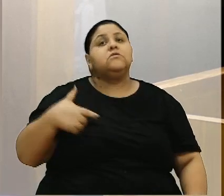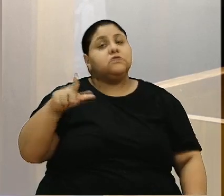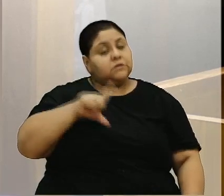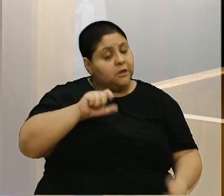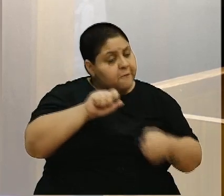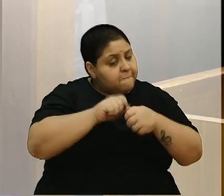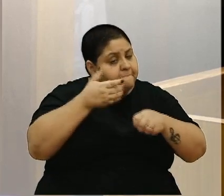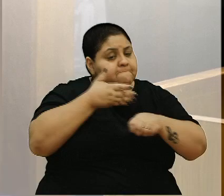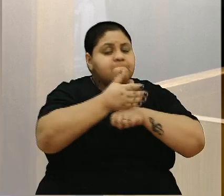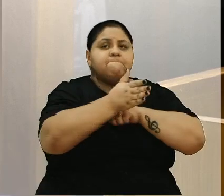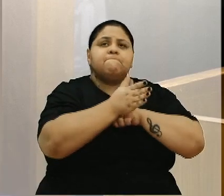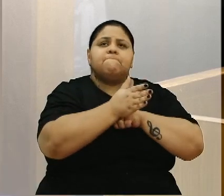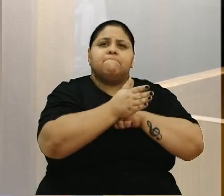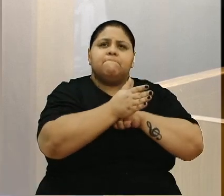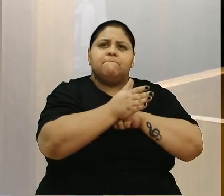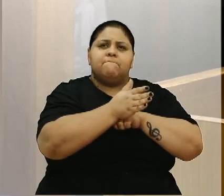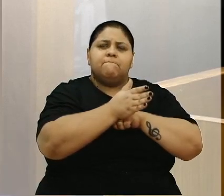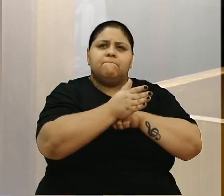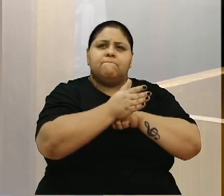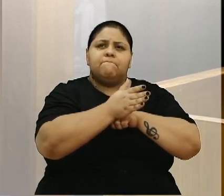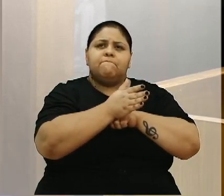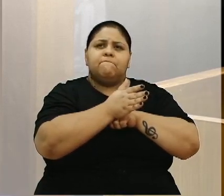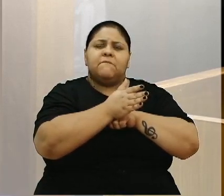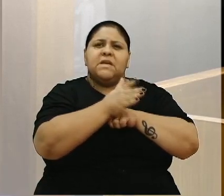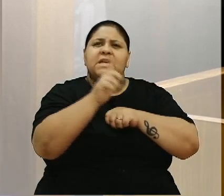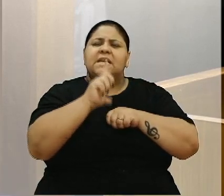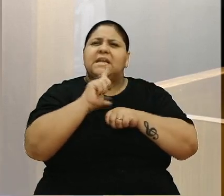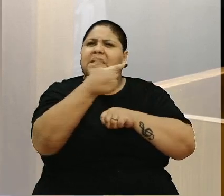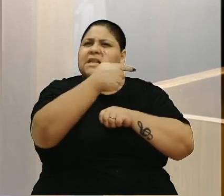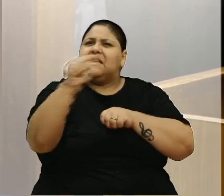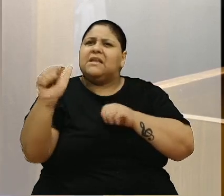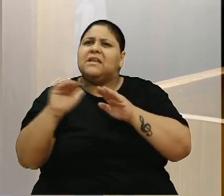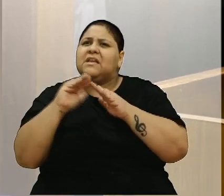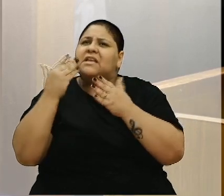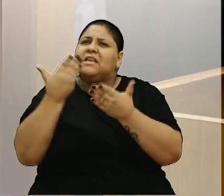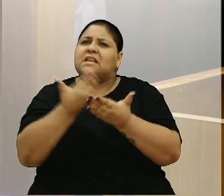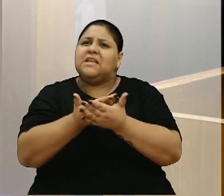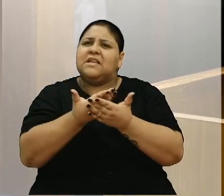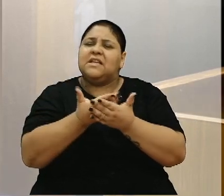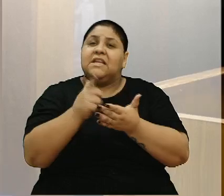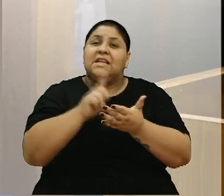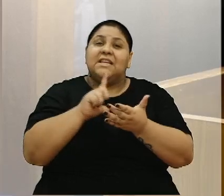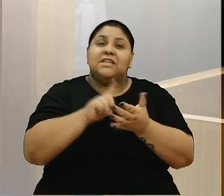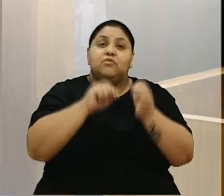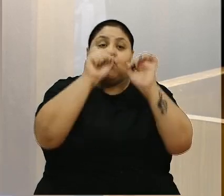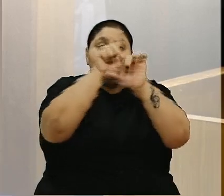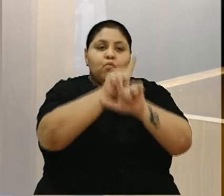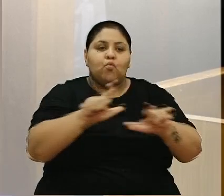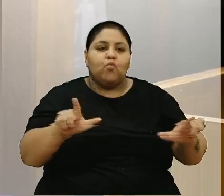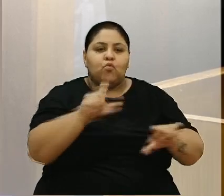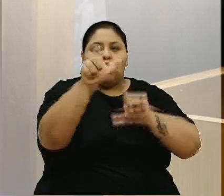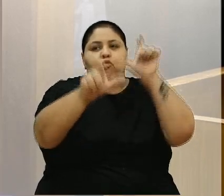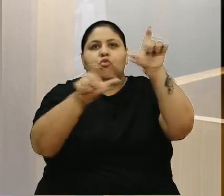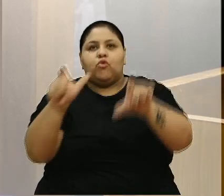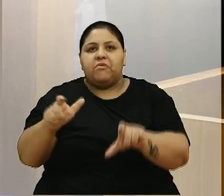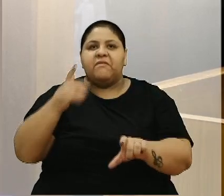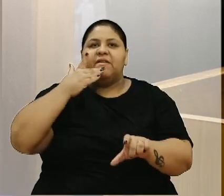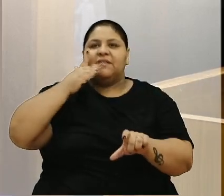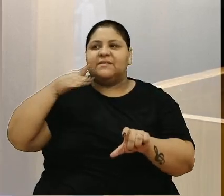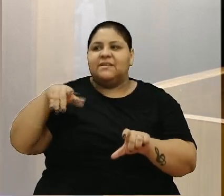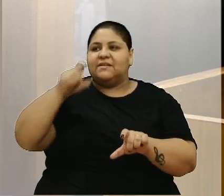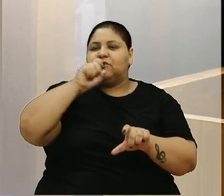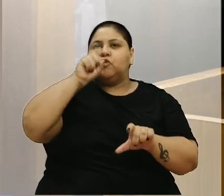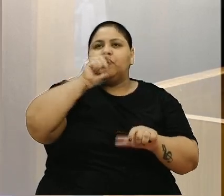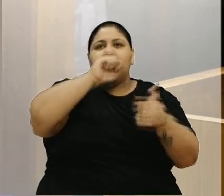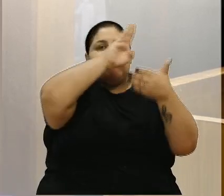parte. Eu trabalhei lá na Angelina Sassi Comanduli, que tinha o mutirão de limpeza, em que vinham as crianças e os pais para pintar